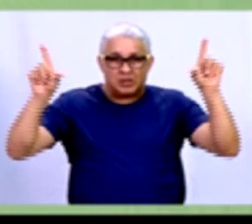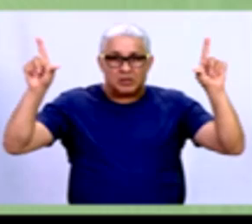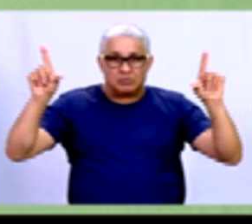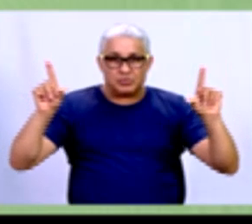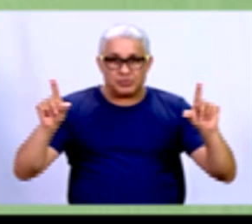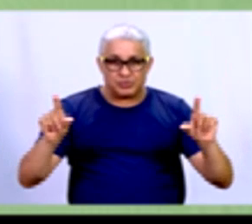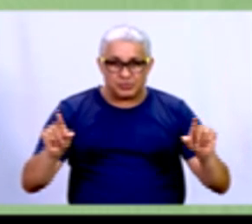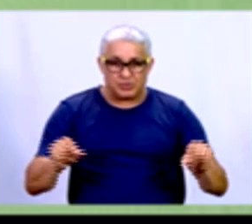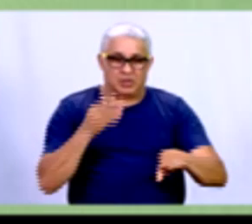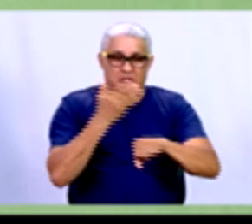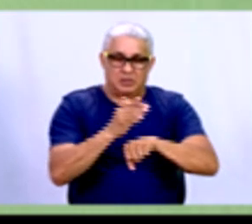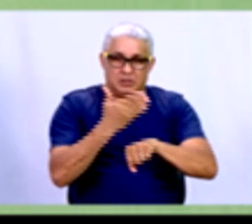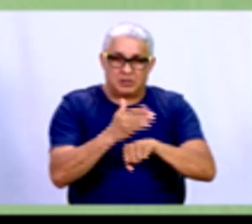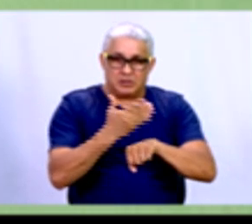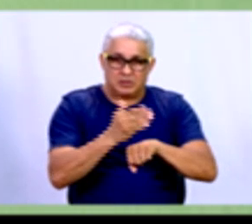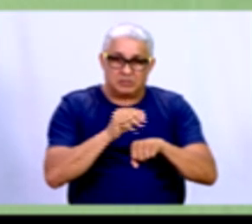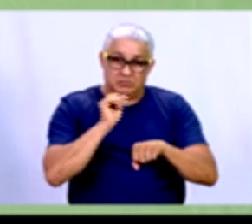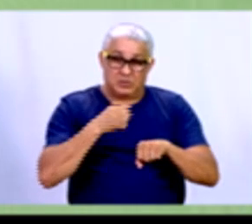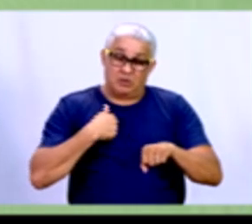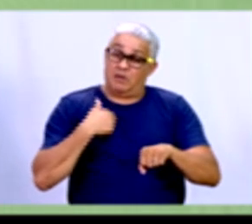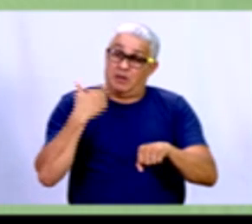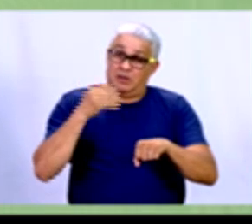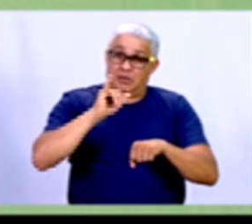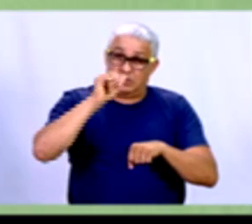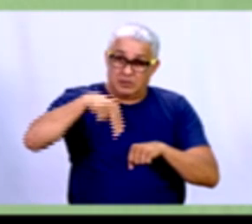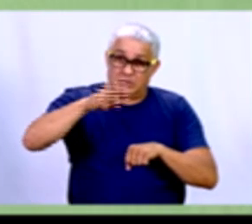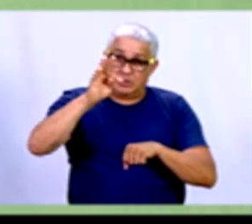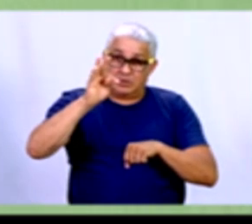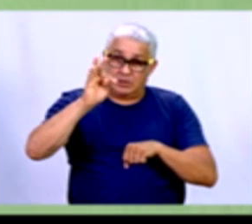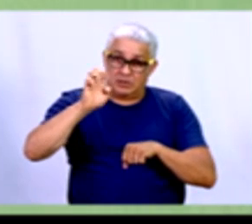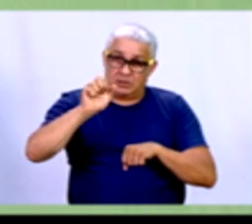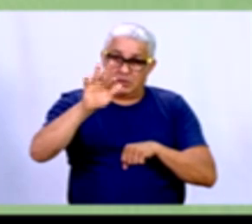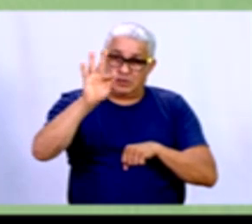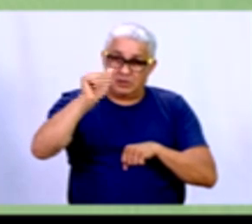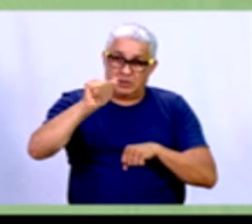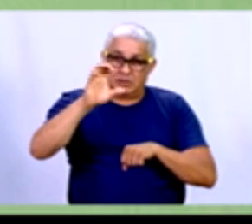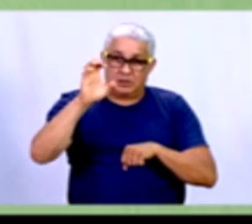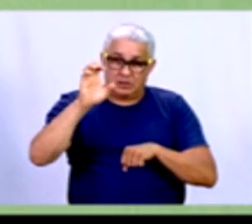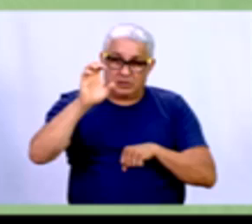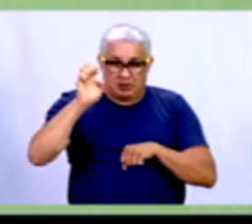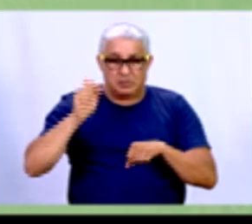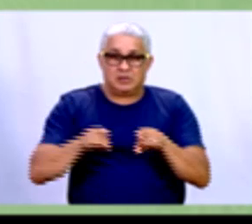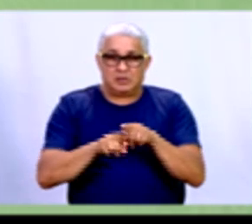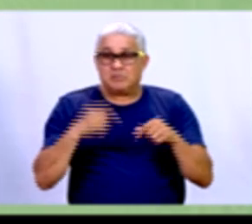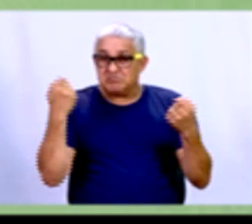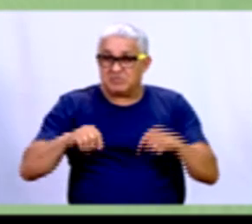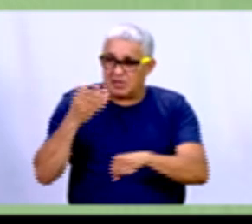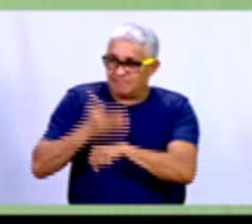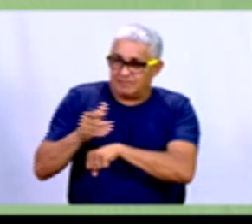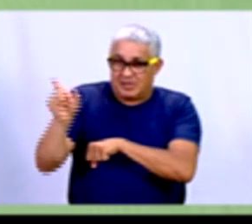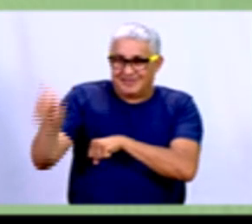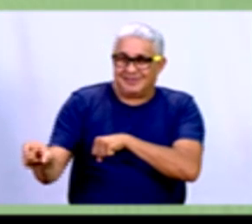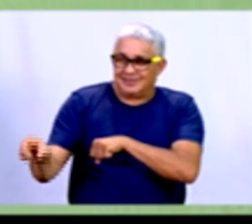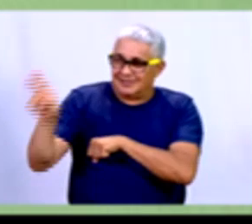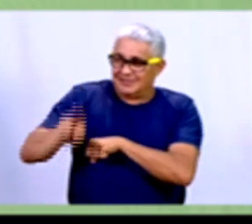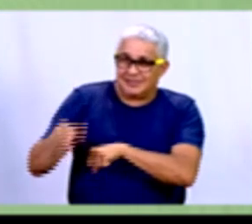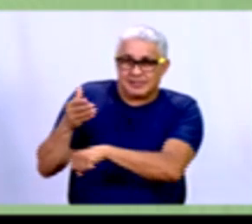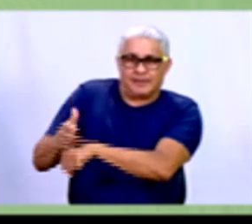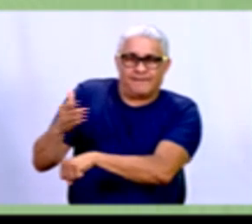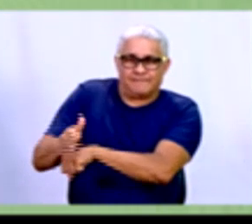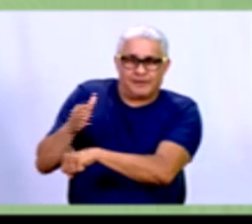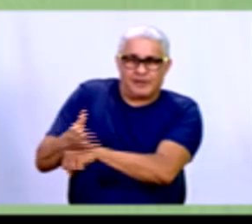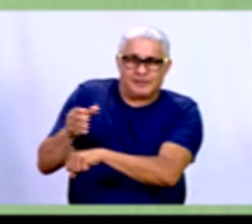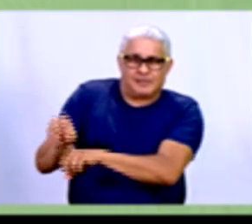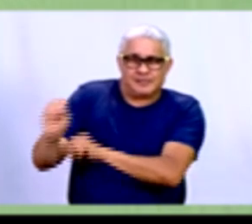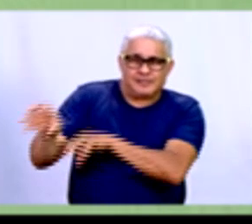de treinamento e manutenção. Se eu faço uma interface amigável, eu não vou ter que gastar tanto tempo treinando o meu usuário. Por quê? Porque se o sistema